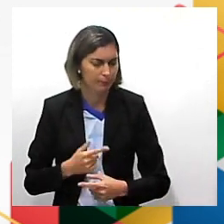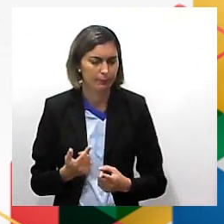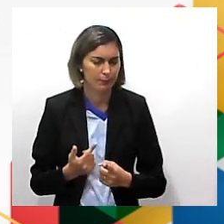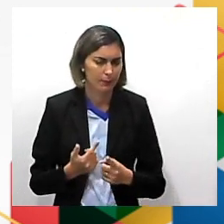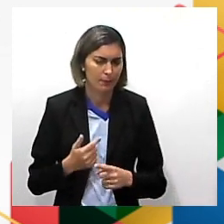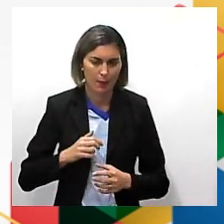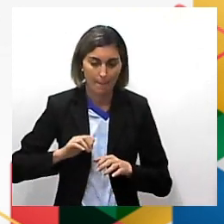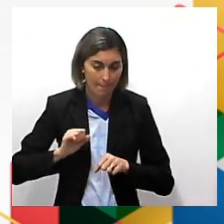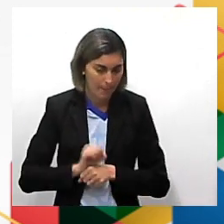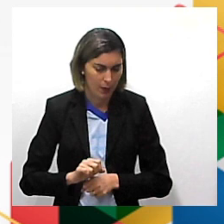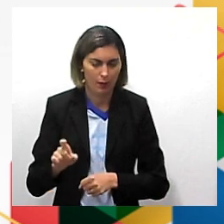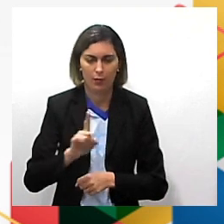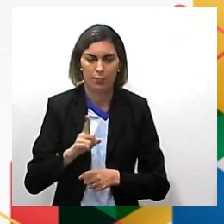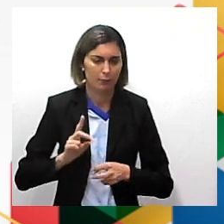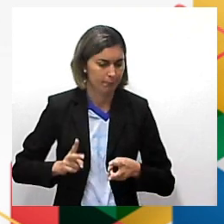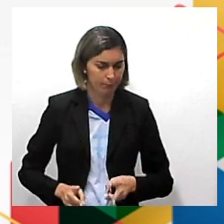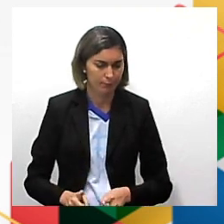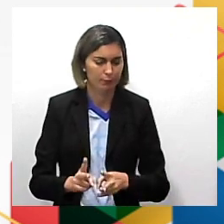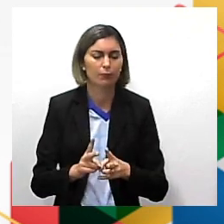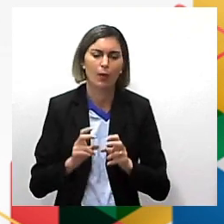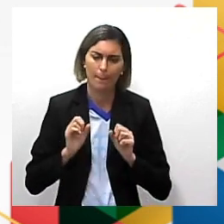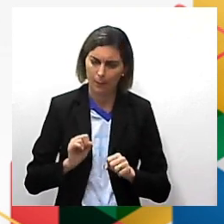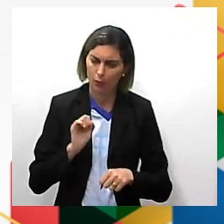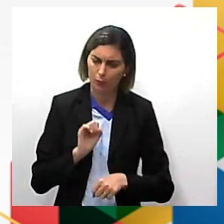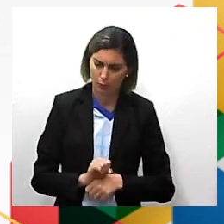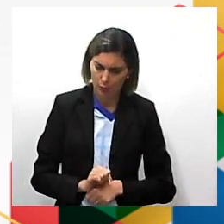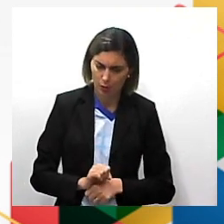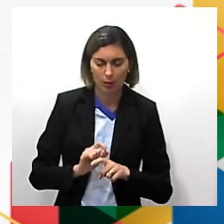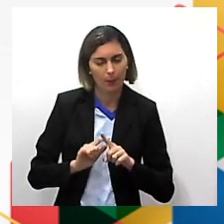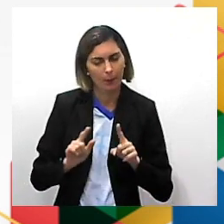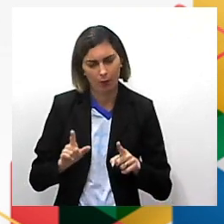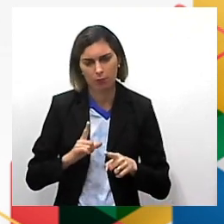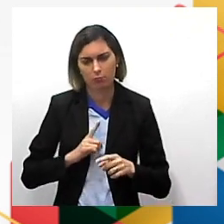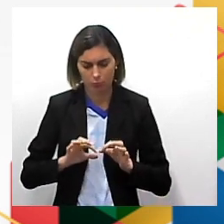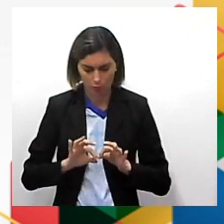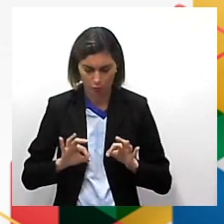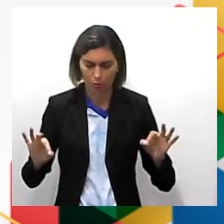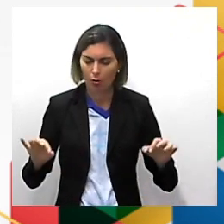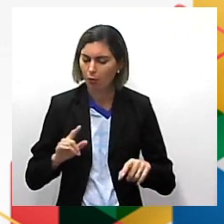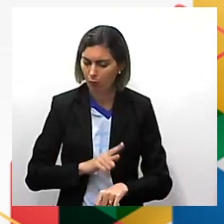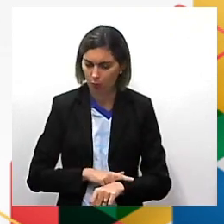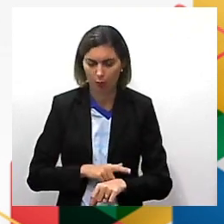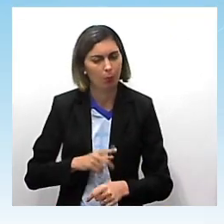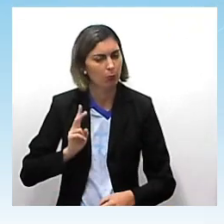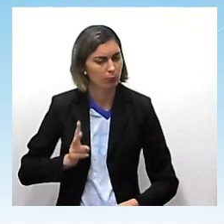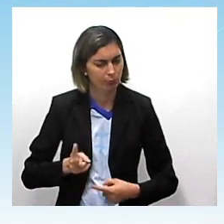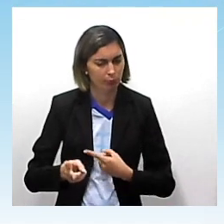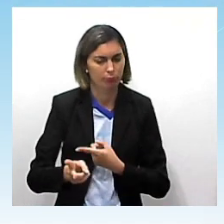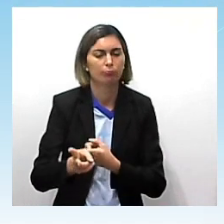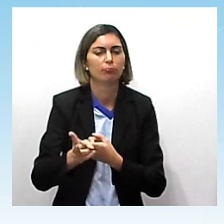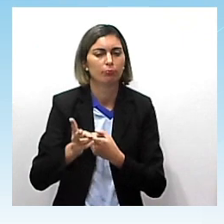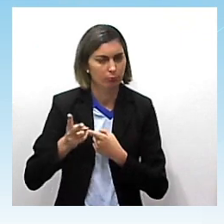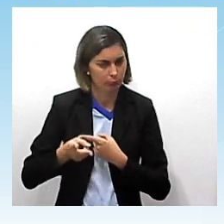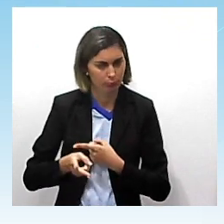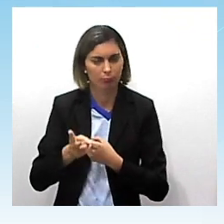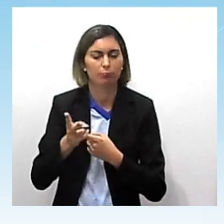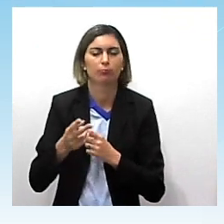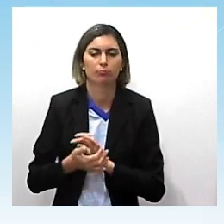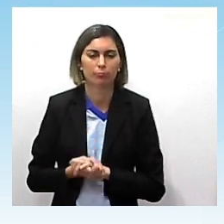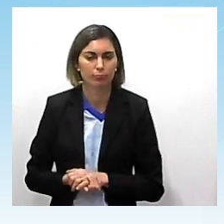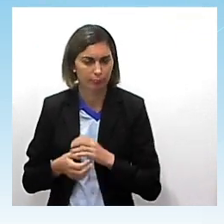não para, beleza? O indivíduo pode parar um pouquinho o deslocamento, mas o tempo continua